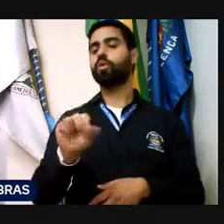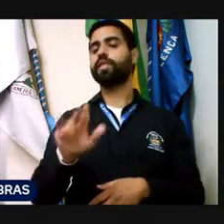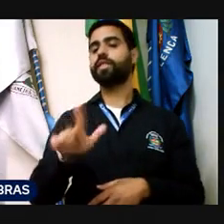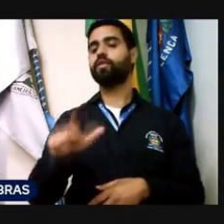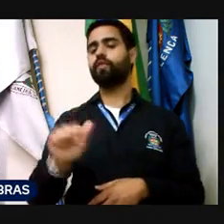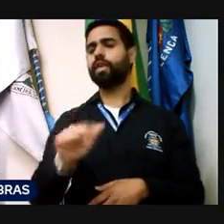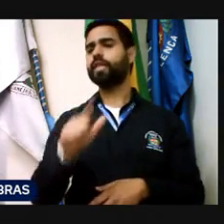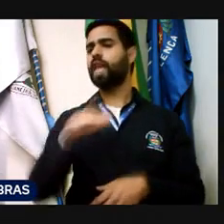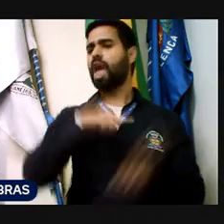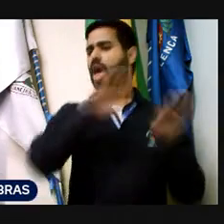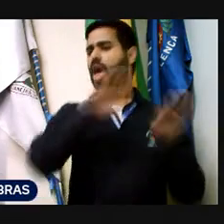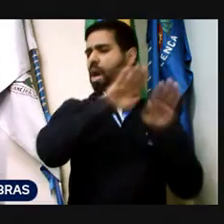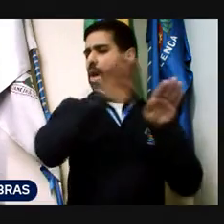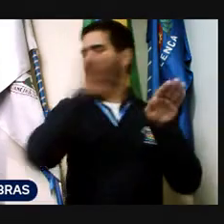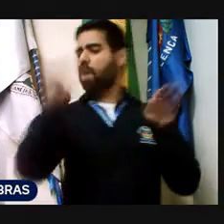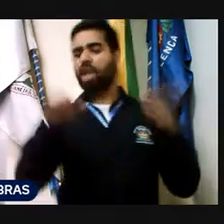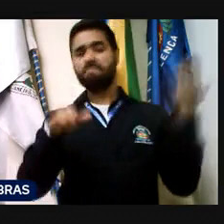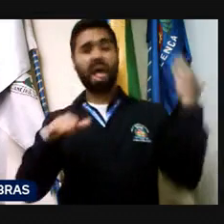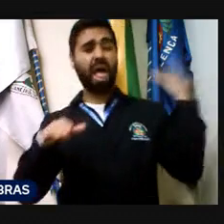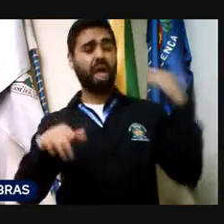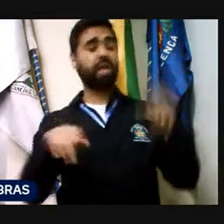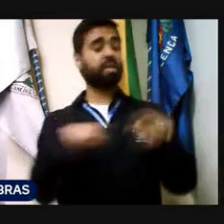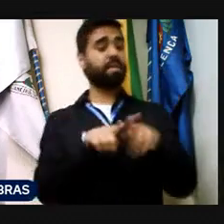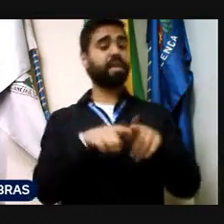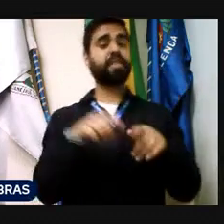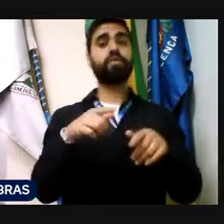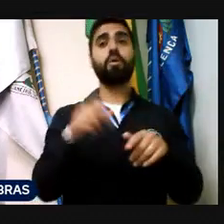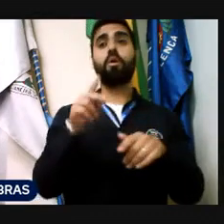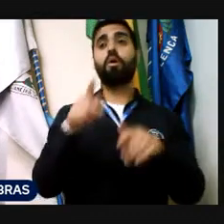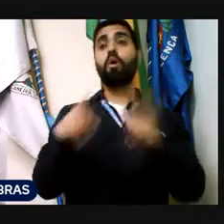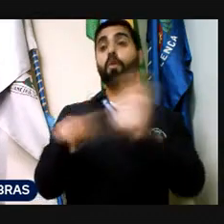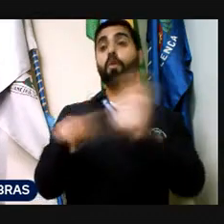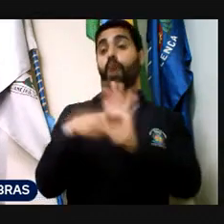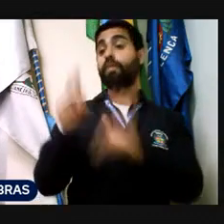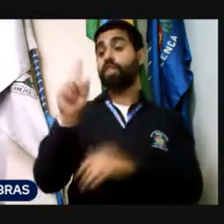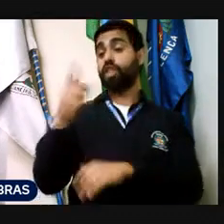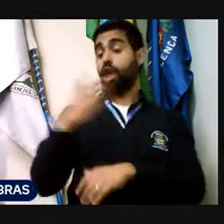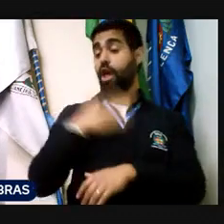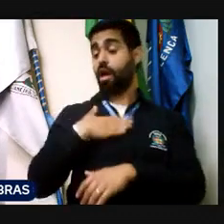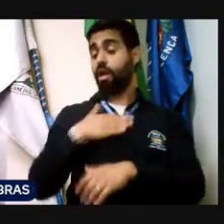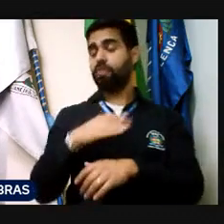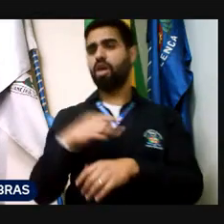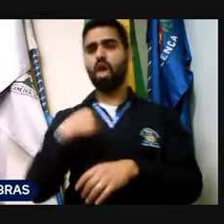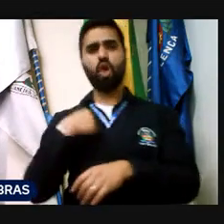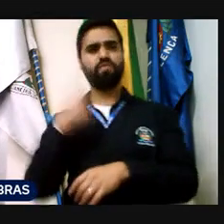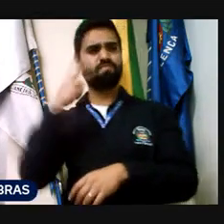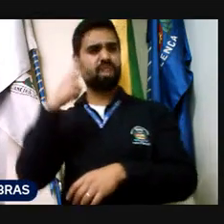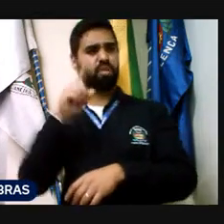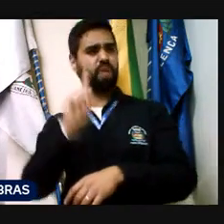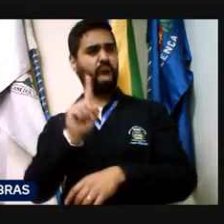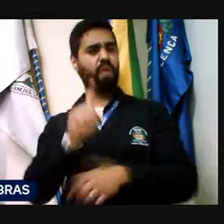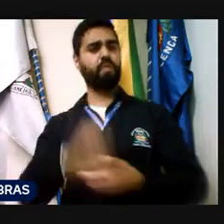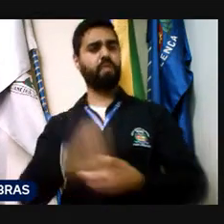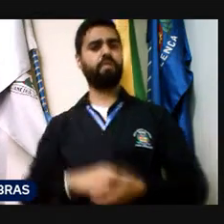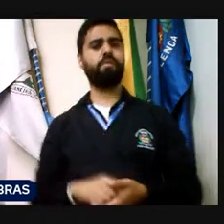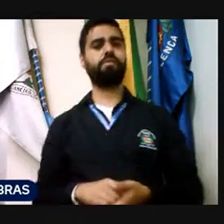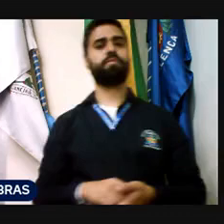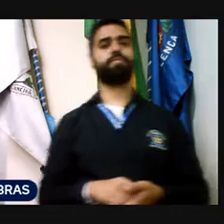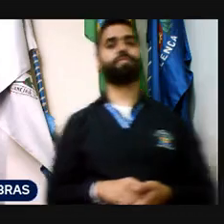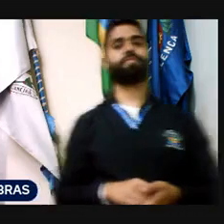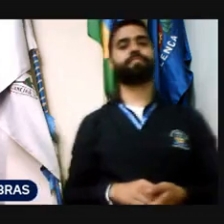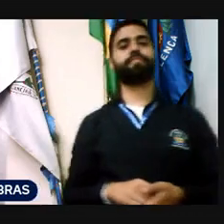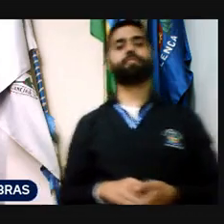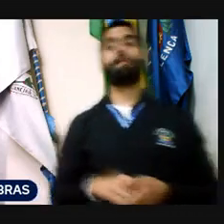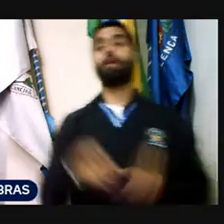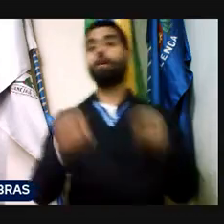tantas vezes aí, inclusive com recurso próprio da gente, nem era vereadora, meu marido também não, A gente fazia